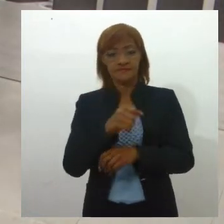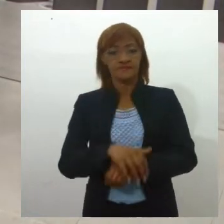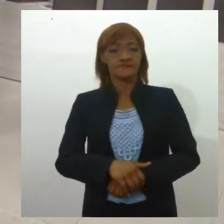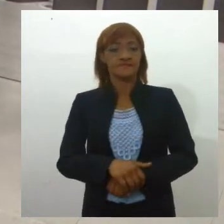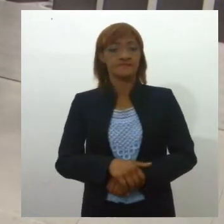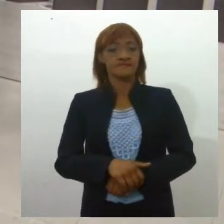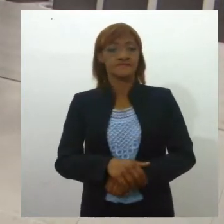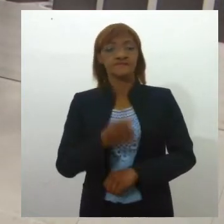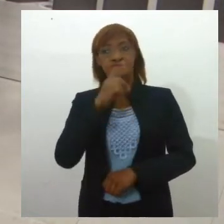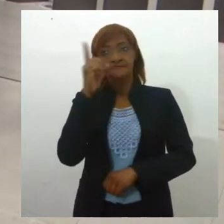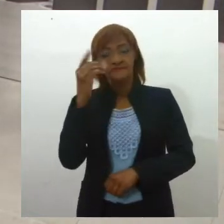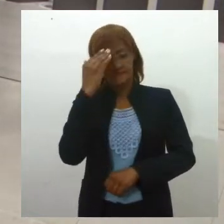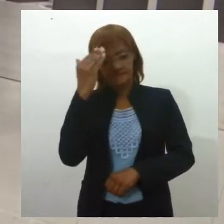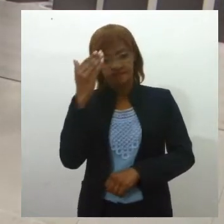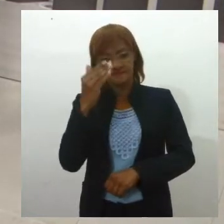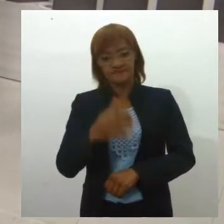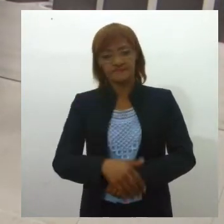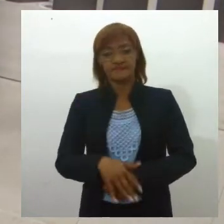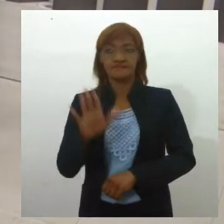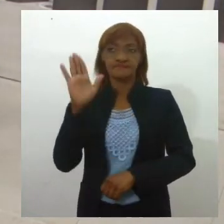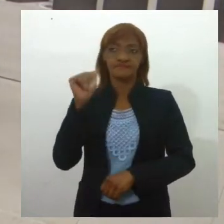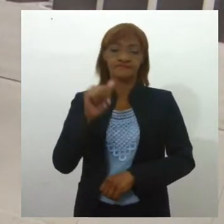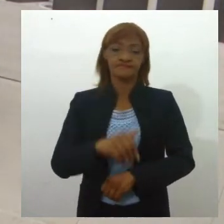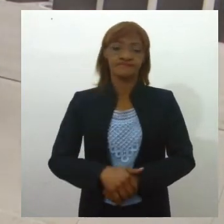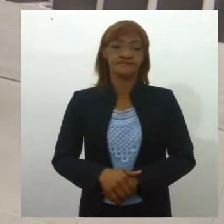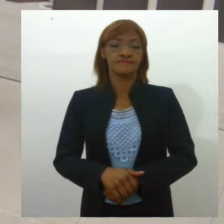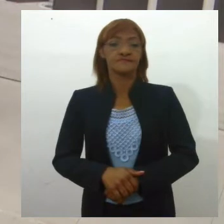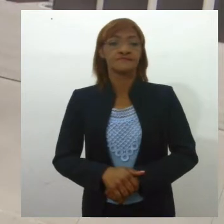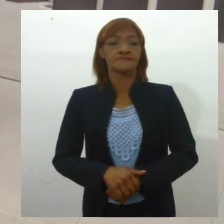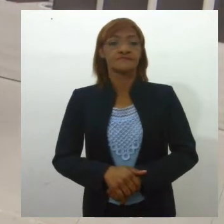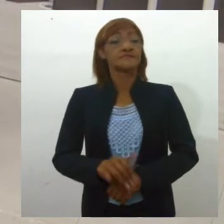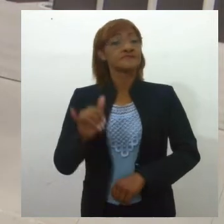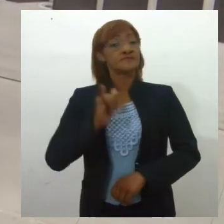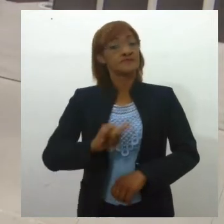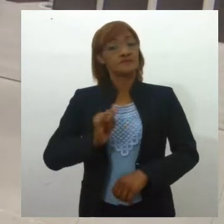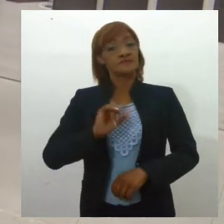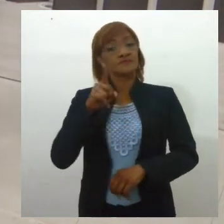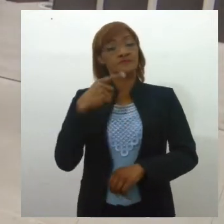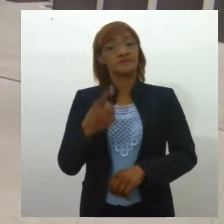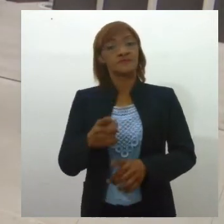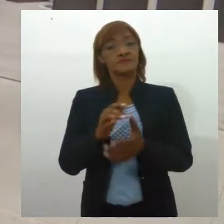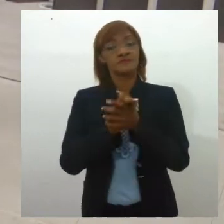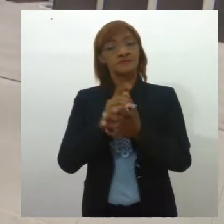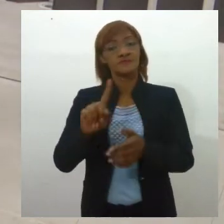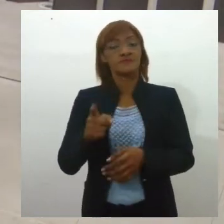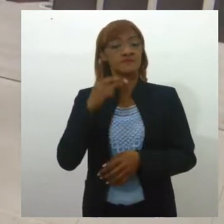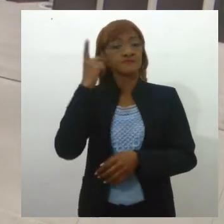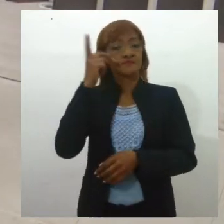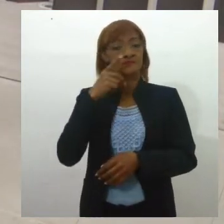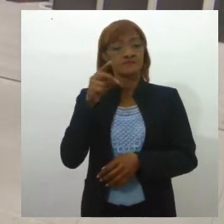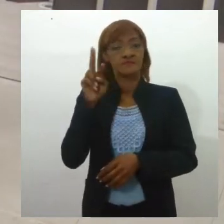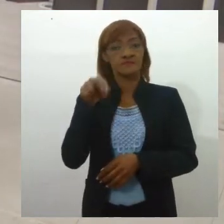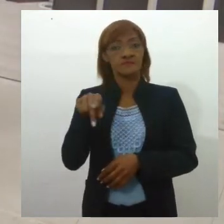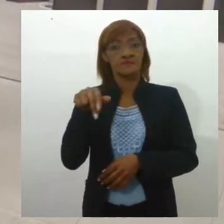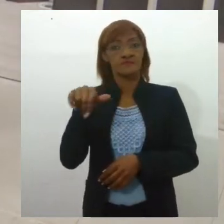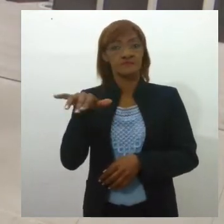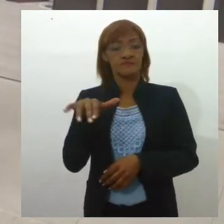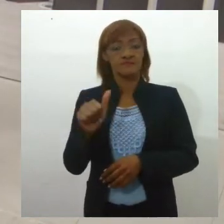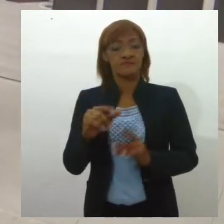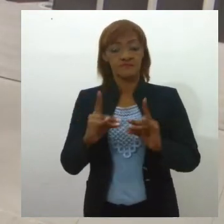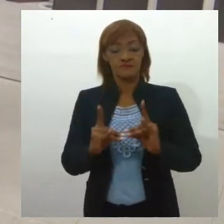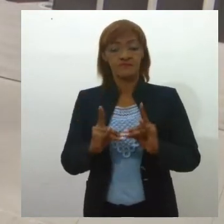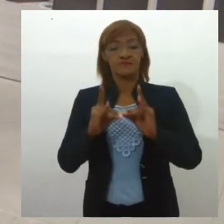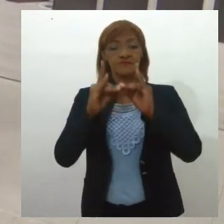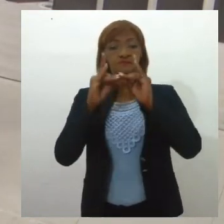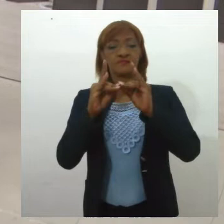Bom dia, obrigado. Até a próxima. Daqui a pouco, as homenagens ao ex-deputado Reinaldo Moura, o velório na Alesia